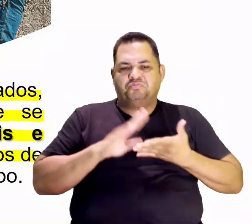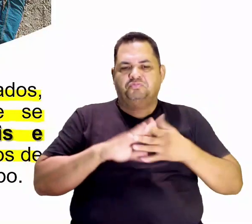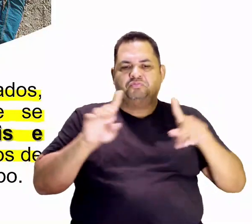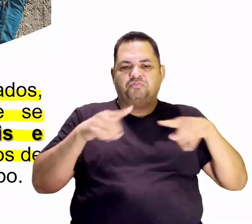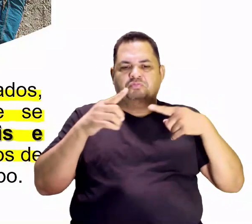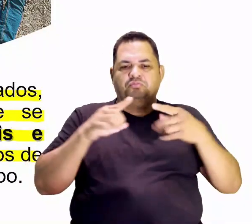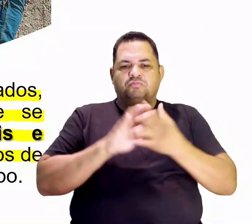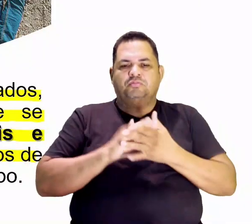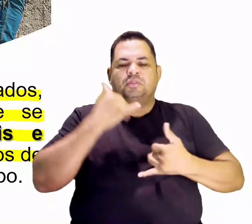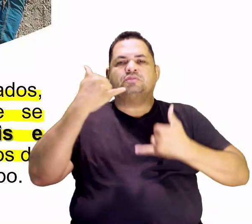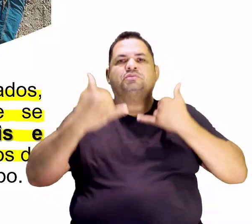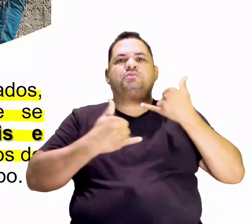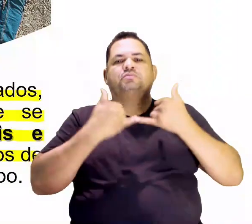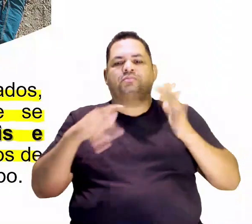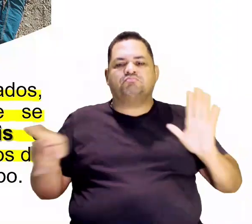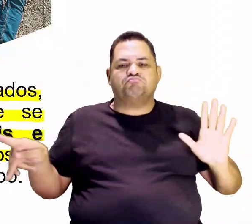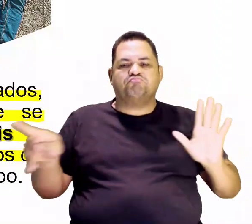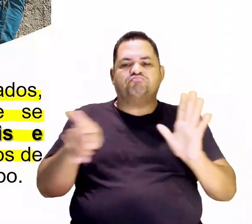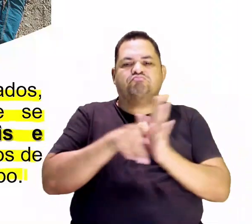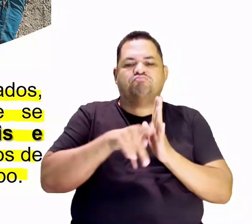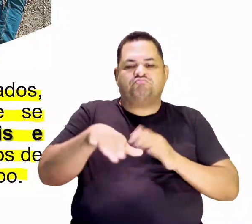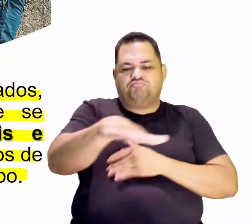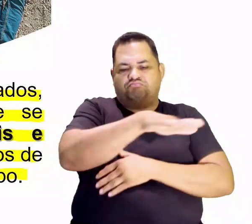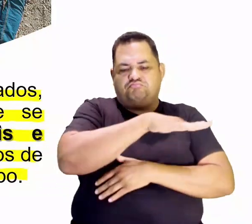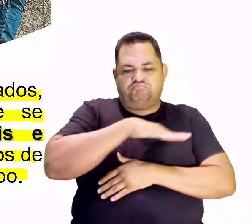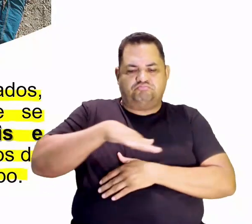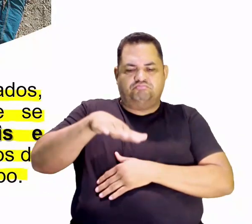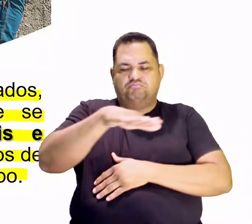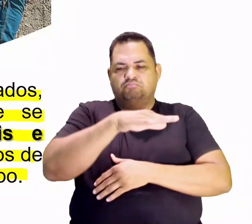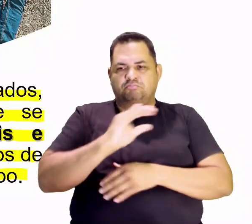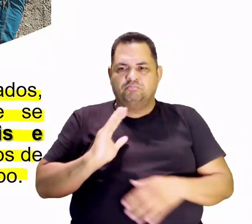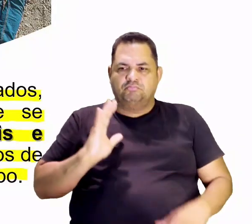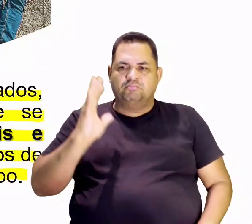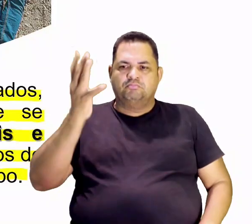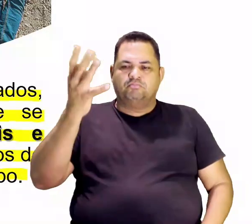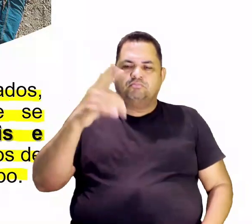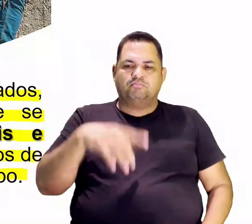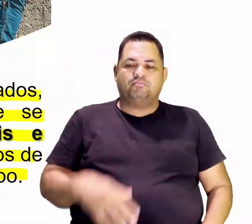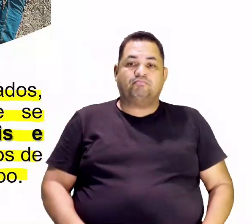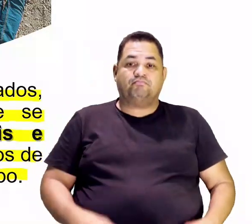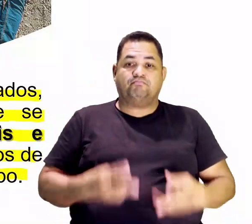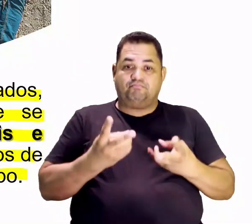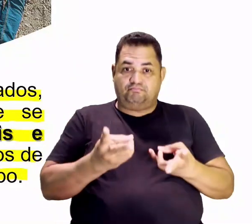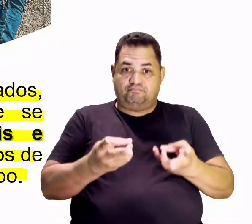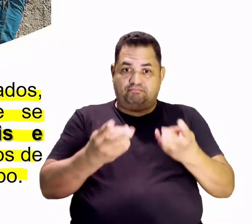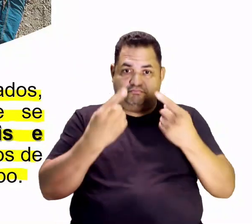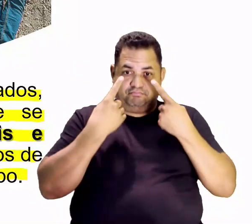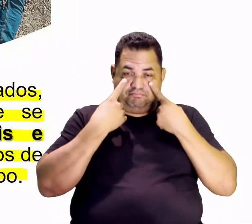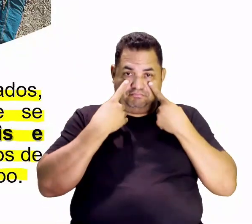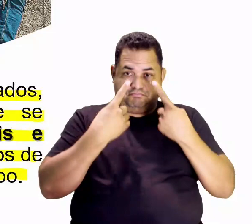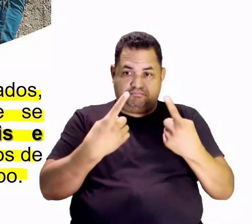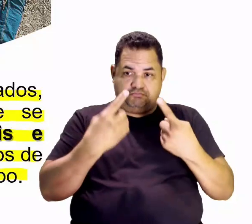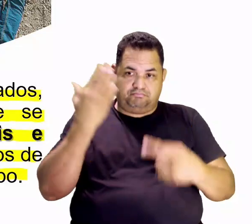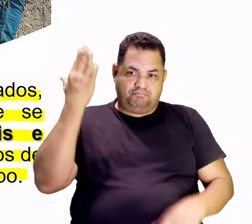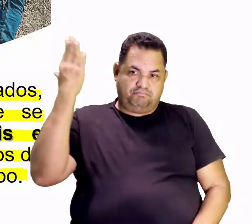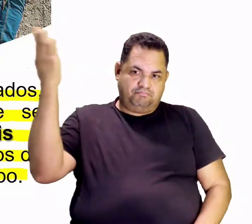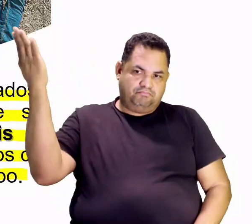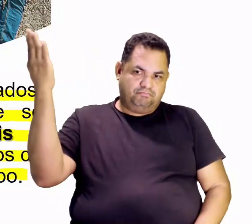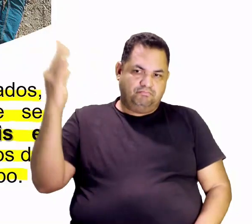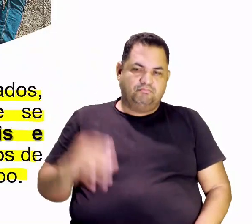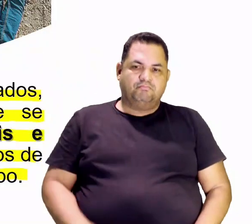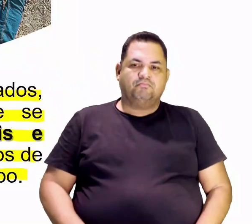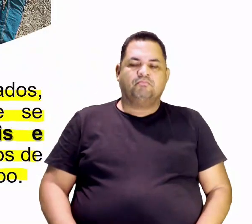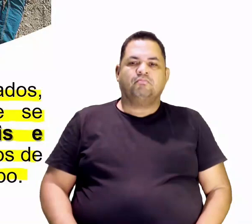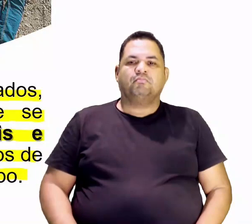música, lazer, típicos de um espaço e tempo. Então, presta bastante atenção aí nessas definições,